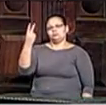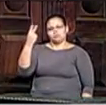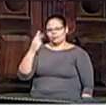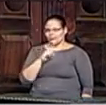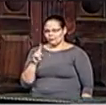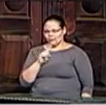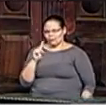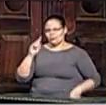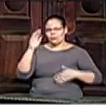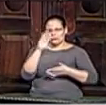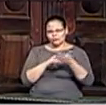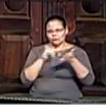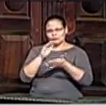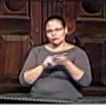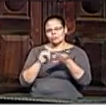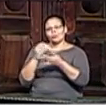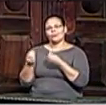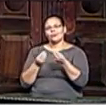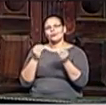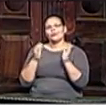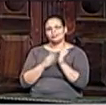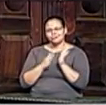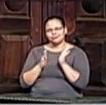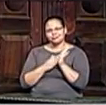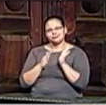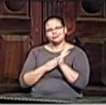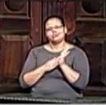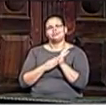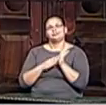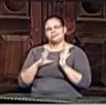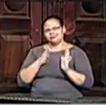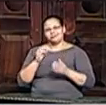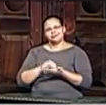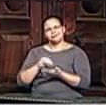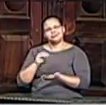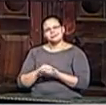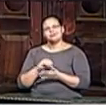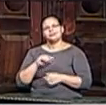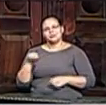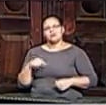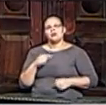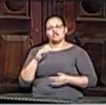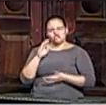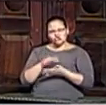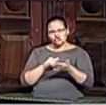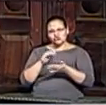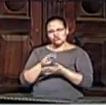tirar, como é o caso dessa proposta tão covarde, tirar benefícios, tirar triênios, acabar, por exemplo,